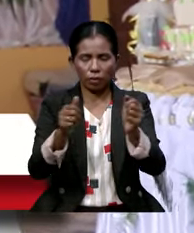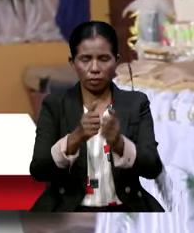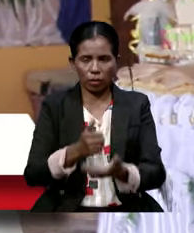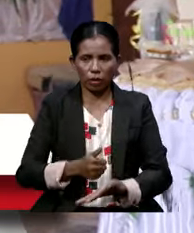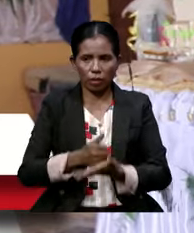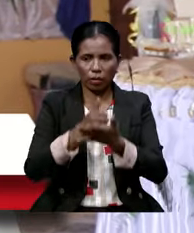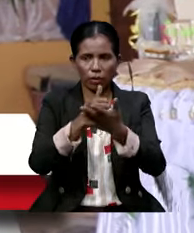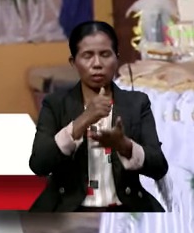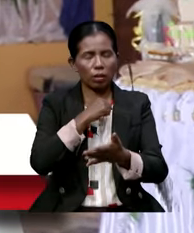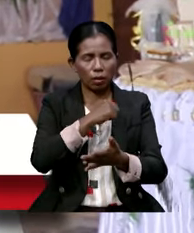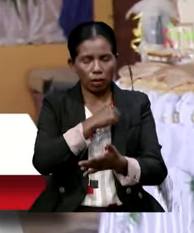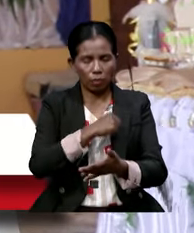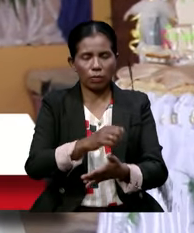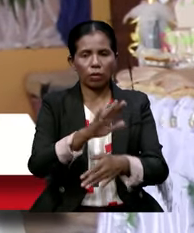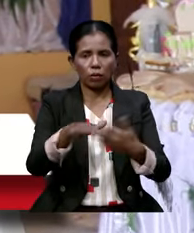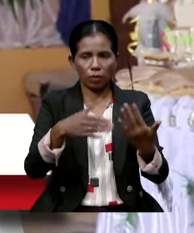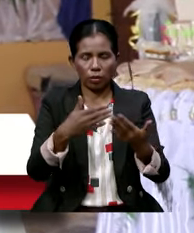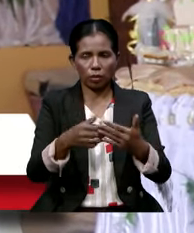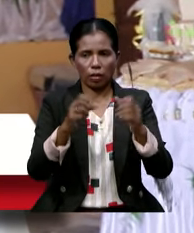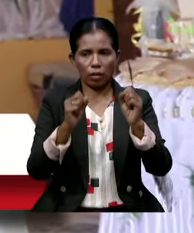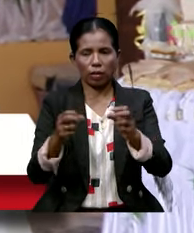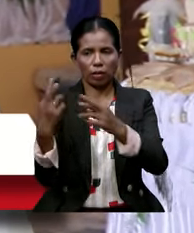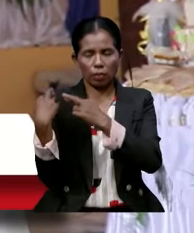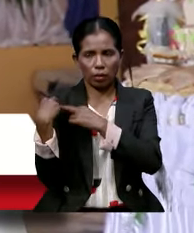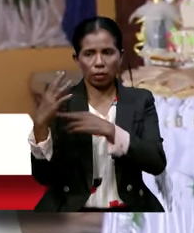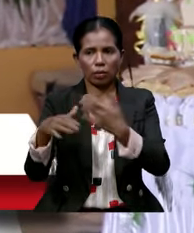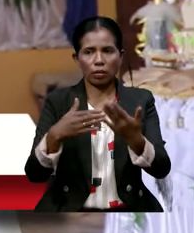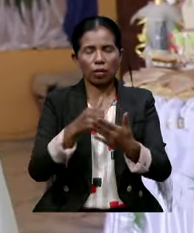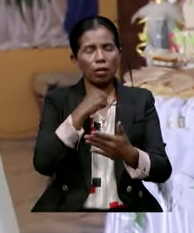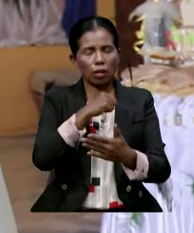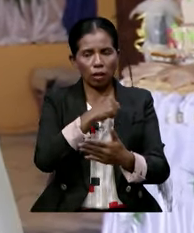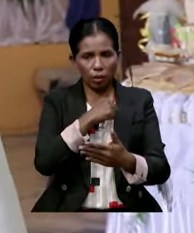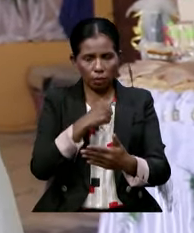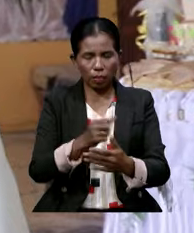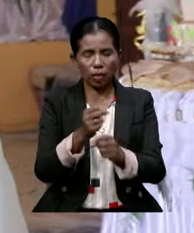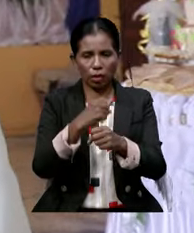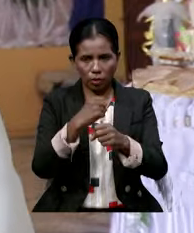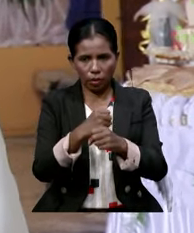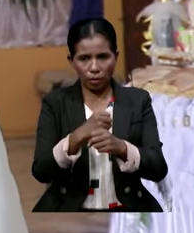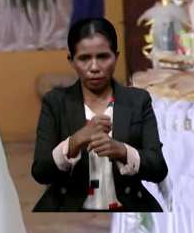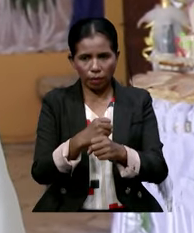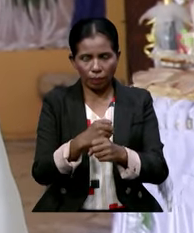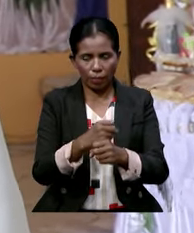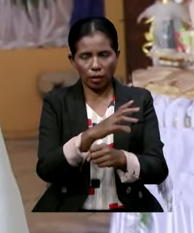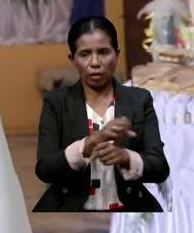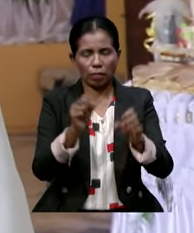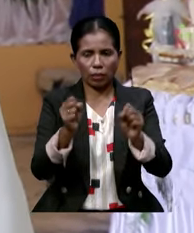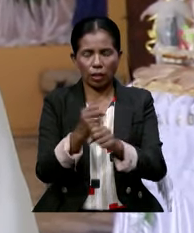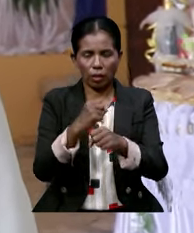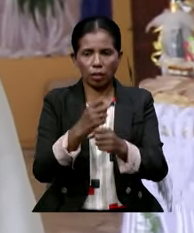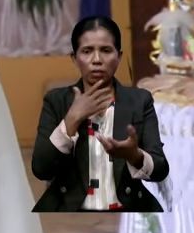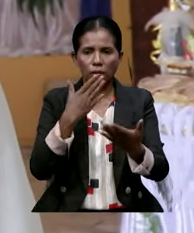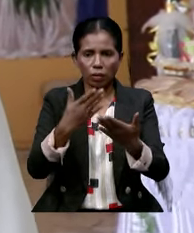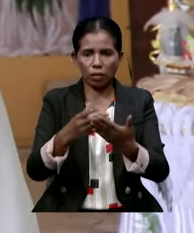tudo não é um paróquia, a tu não é, canar servo, tu não é um paróquia lá, né? Belé, belé, tabelerian, belé lá, o dia, que não